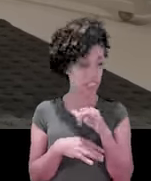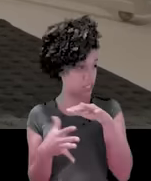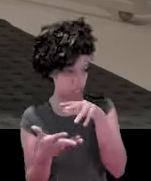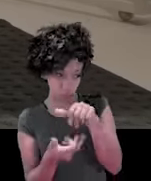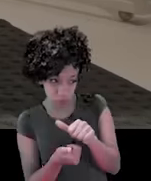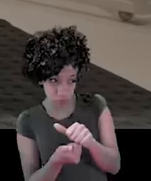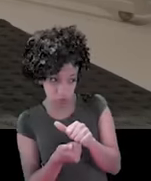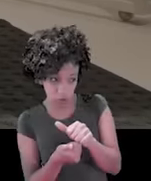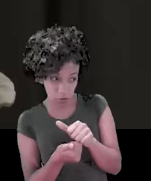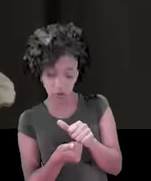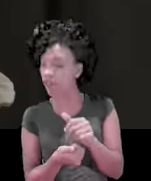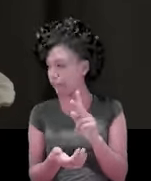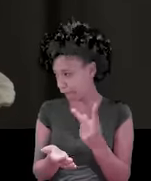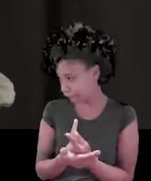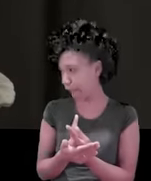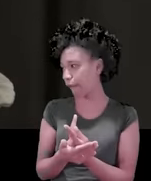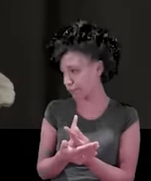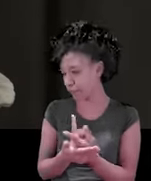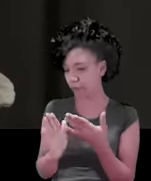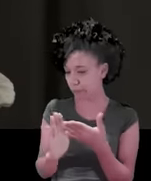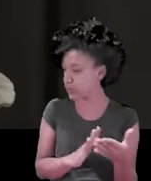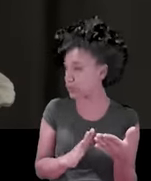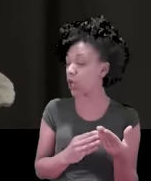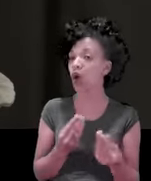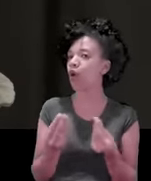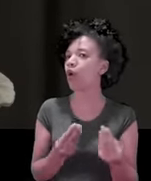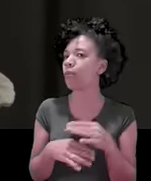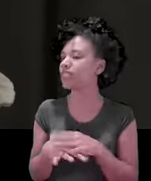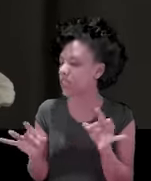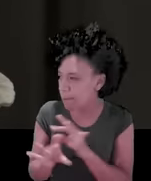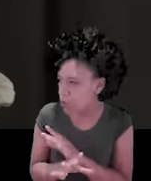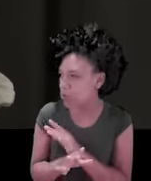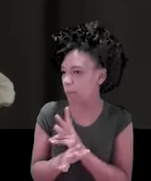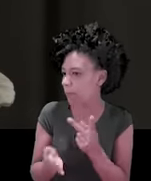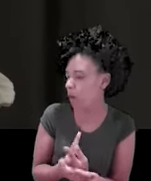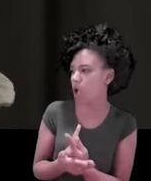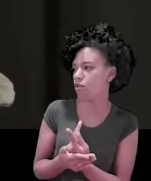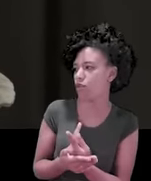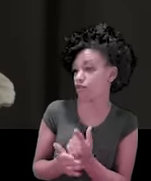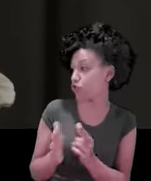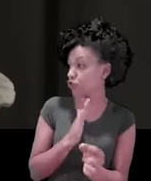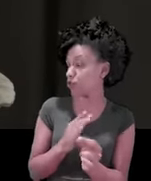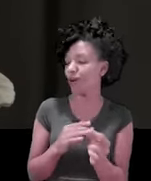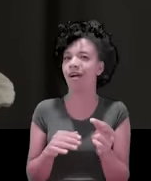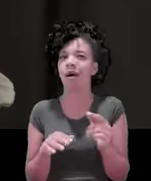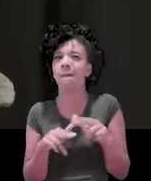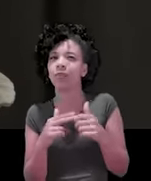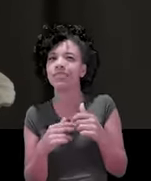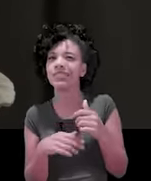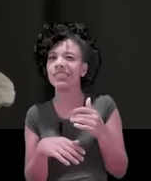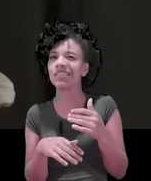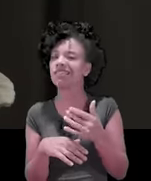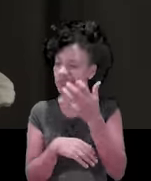se mundo vai dar merda algum momento e como você tá preparado para dar merda fugindo da merda por isso que me irrita e me incomoda